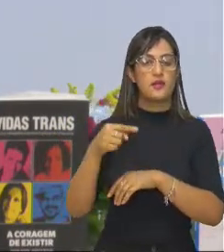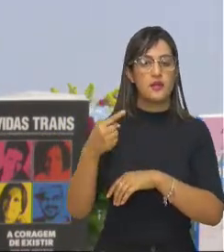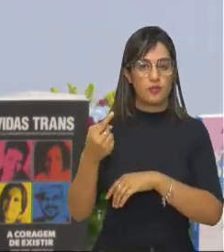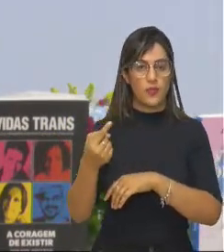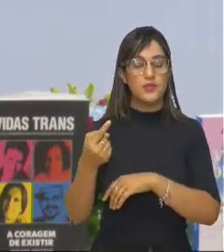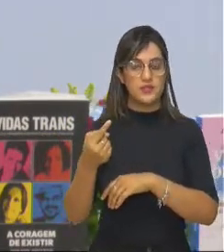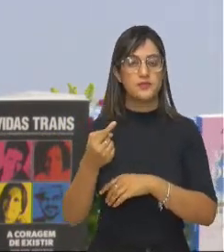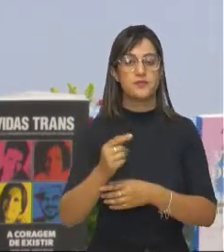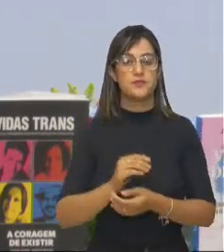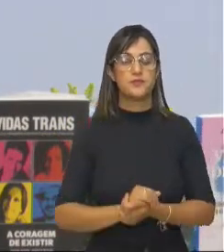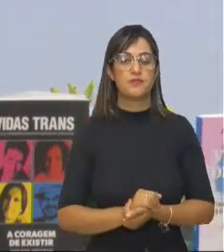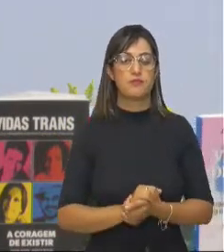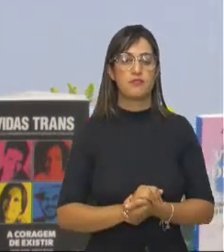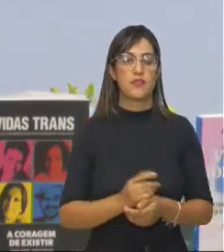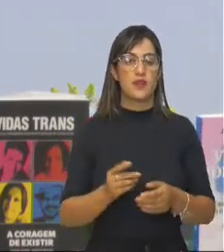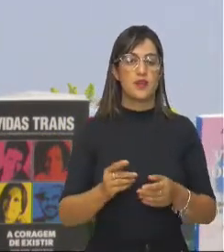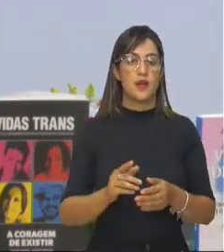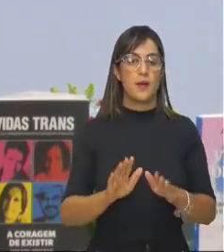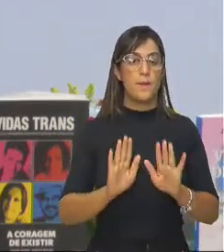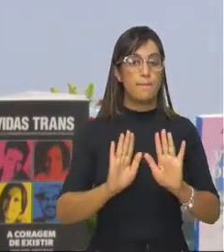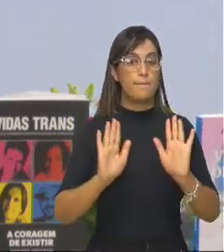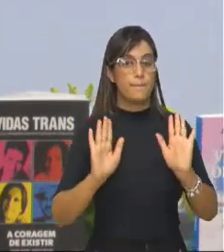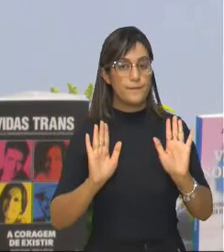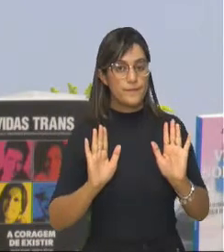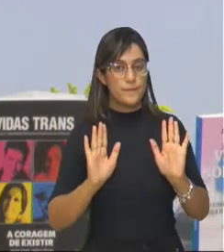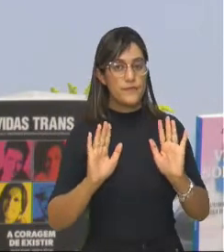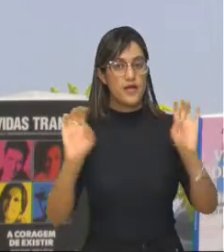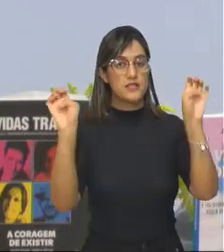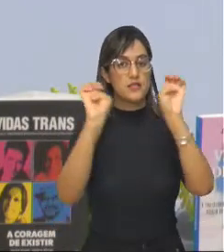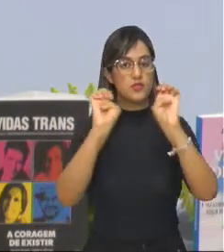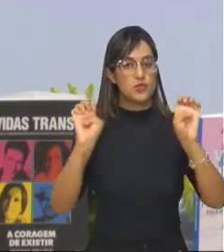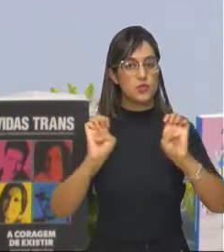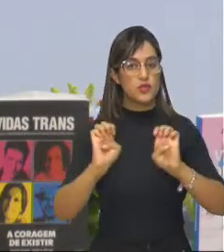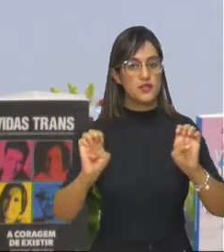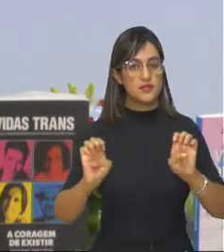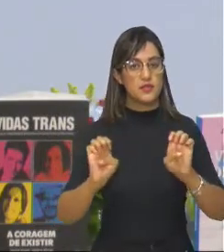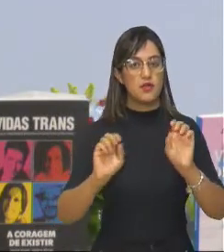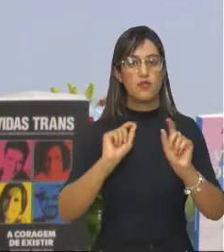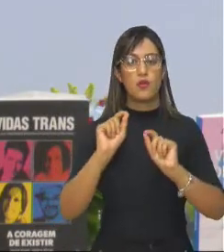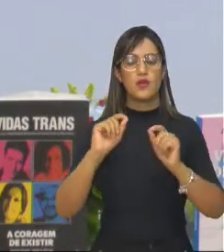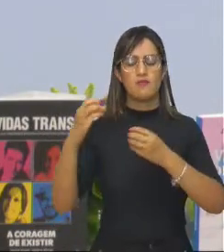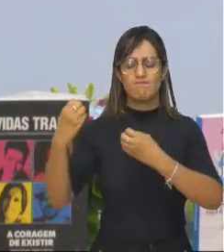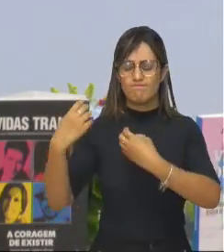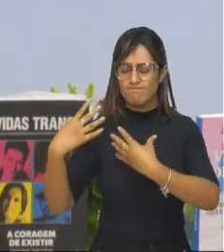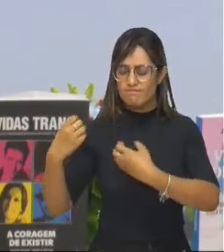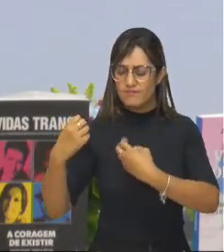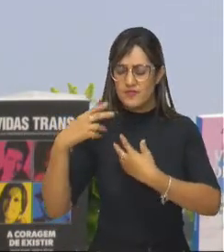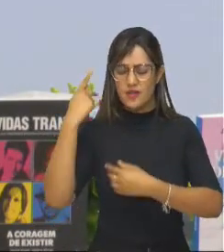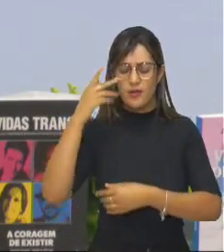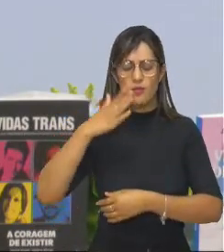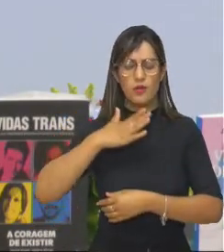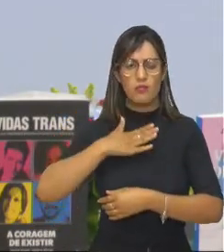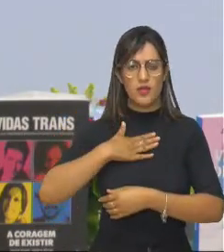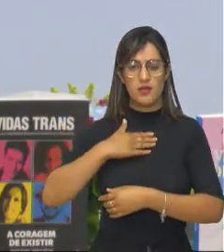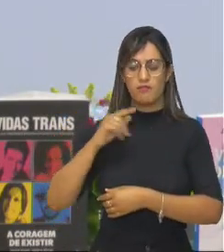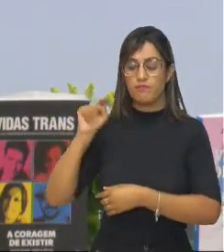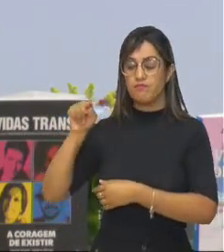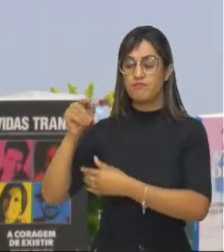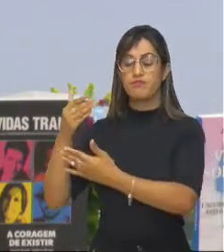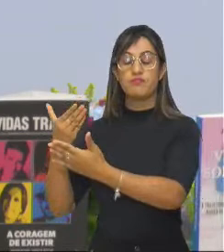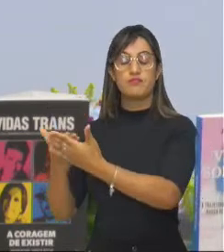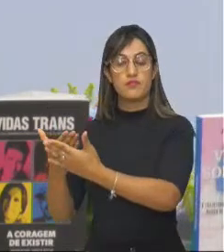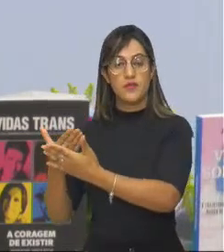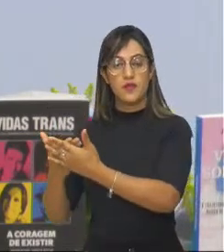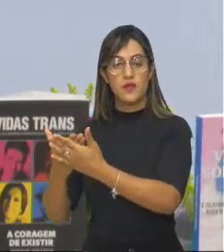cotas. Mas o Estruturação... ele foi uma grande escola para mim. Eu estudei lá,